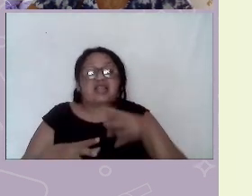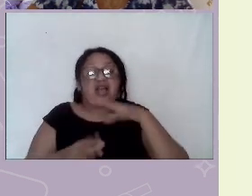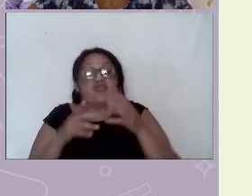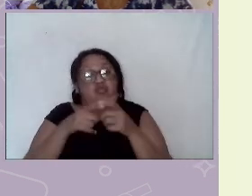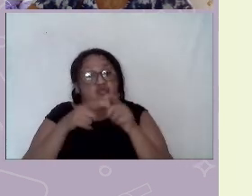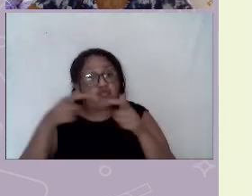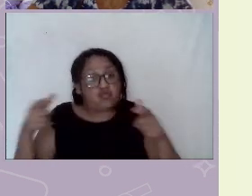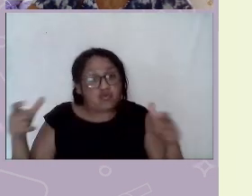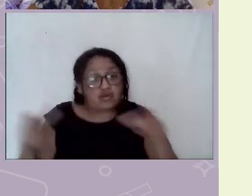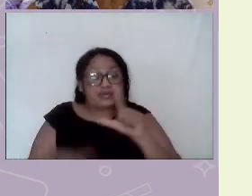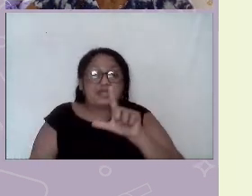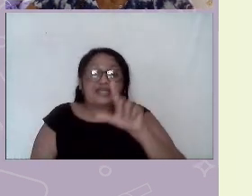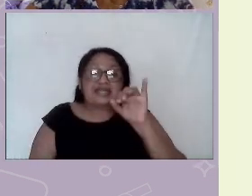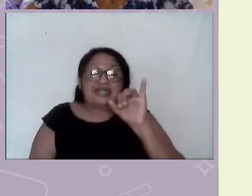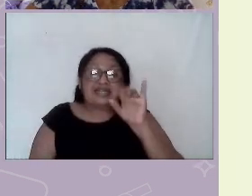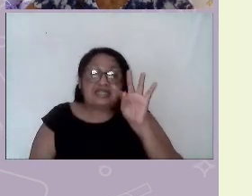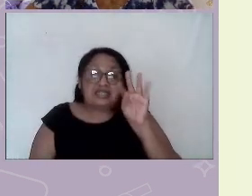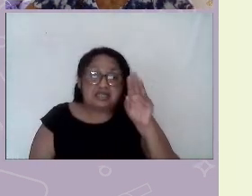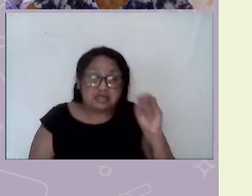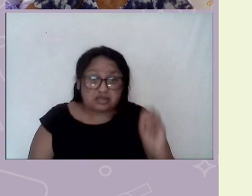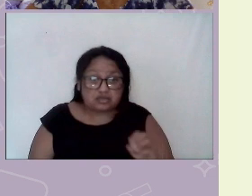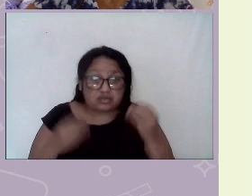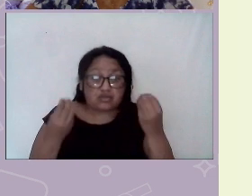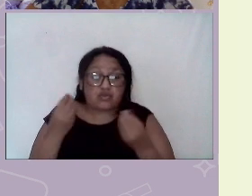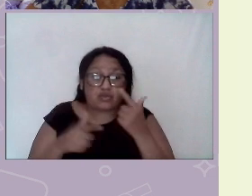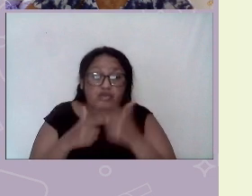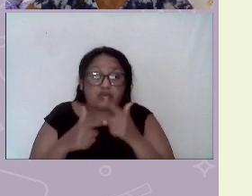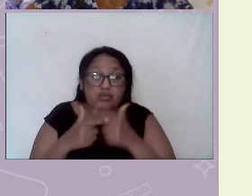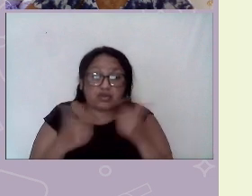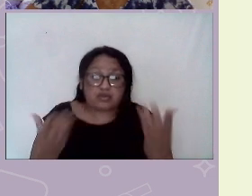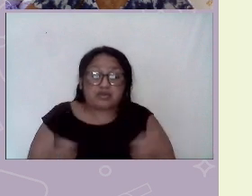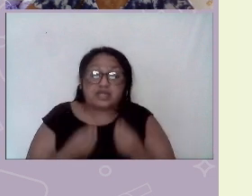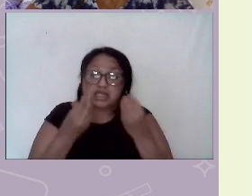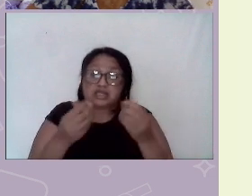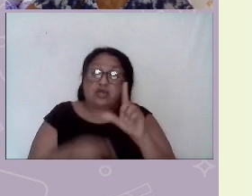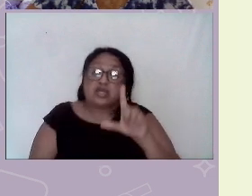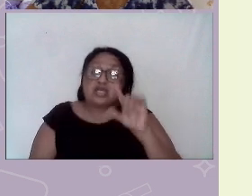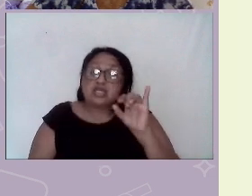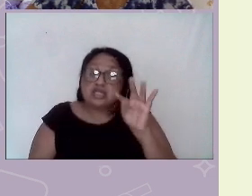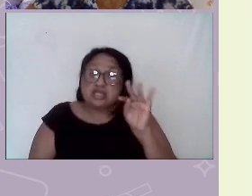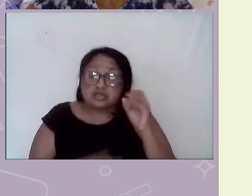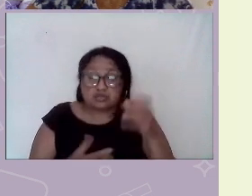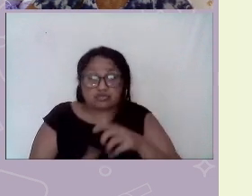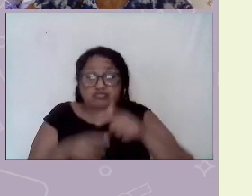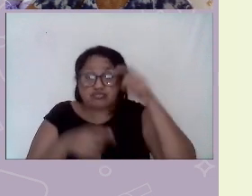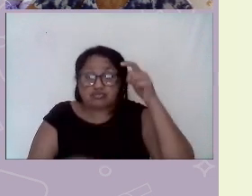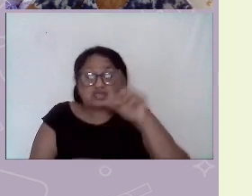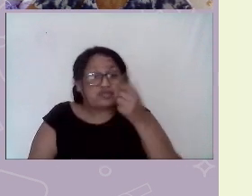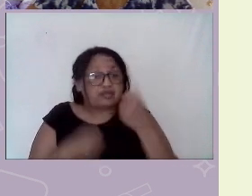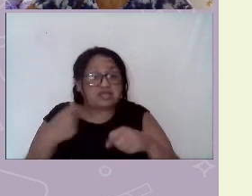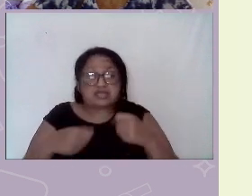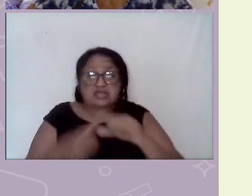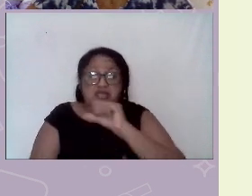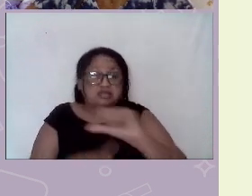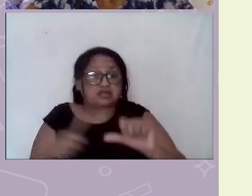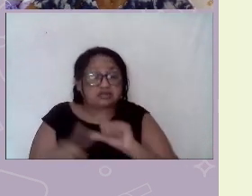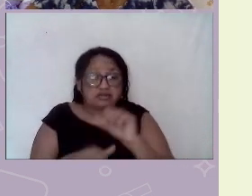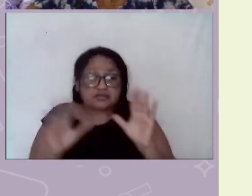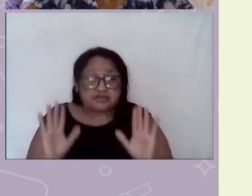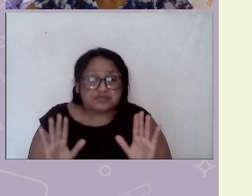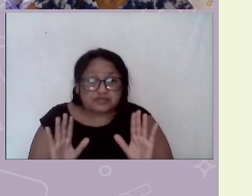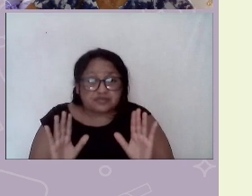atenção que o volume em litro no problema ele deu em litro tá certo? então você não vai precisar transformar então